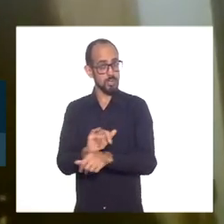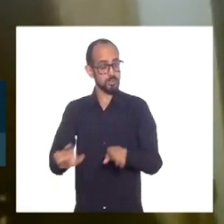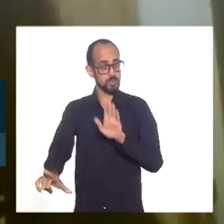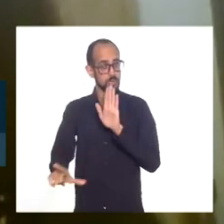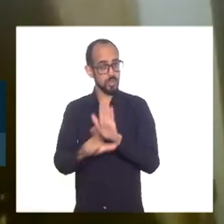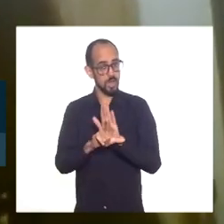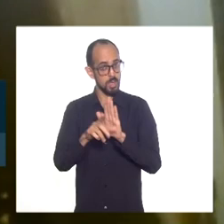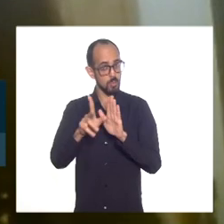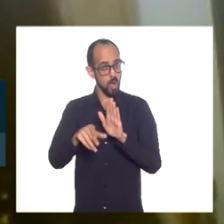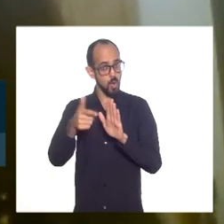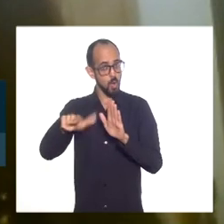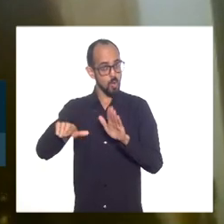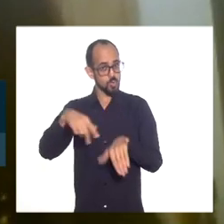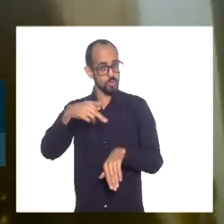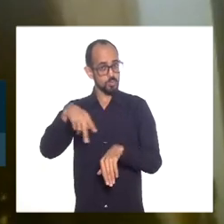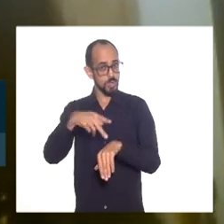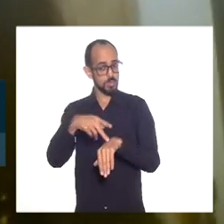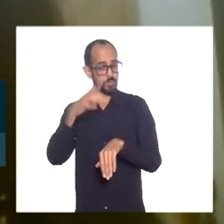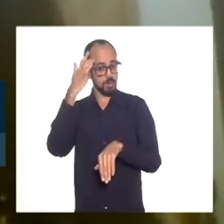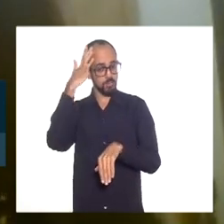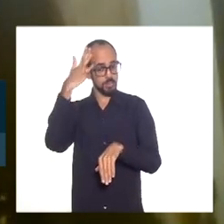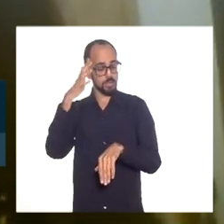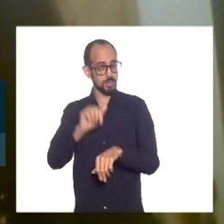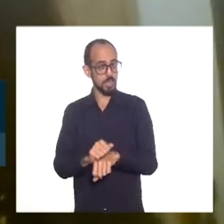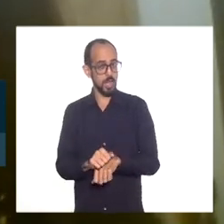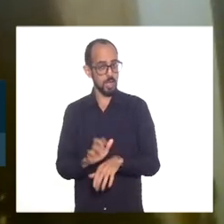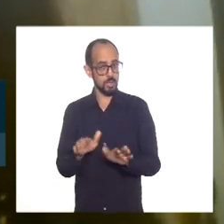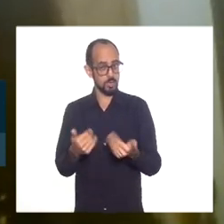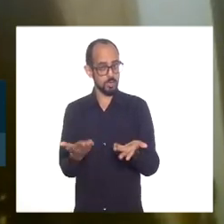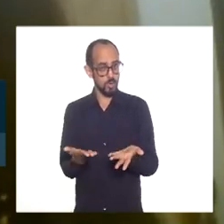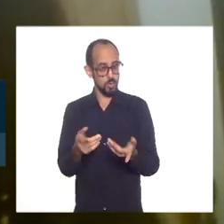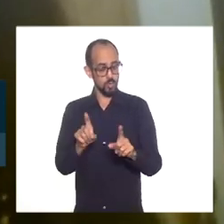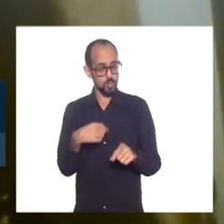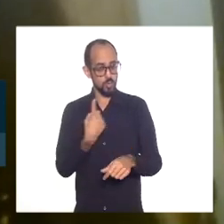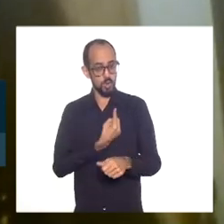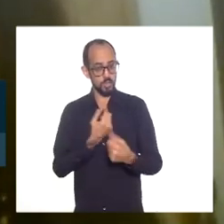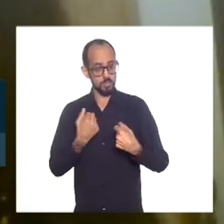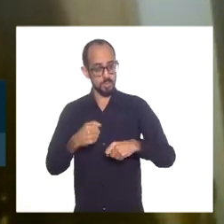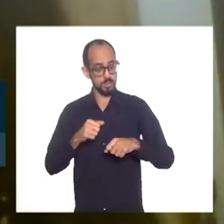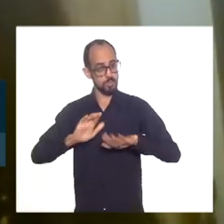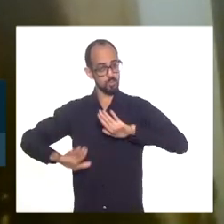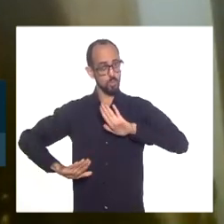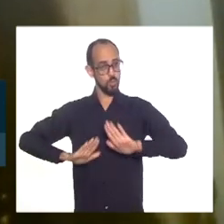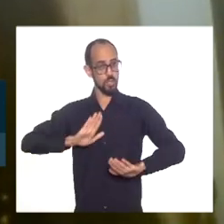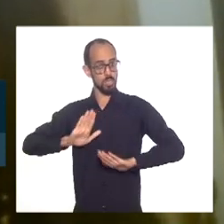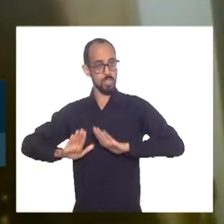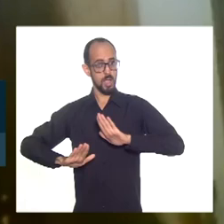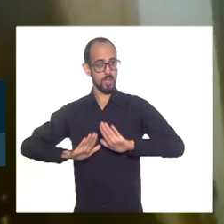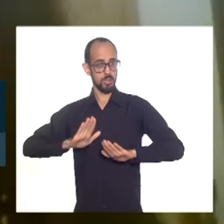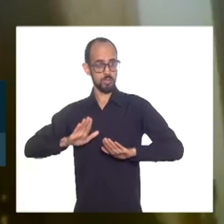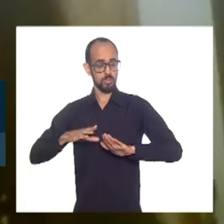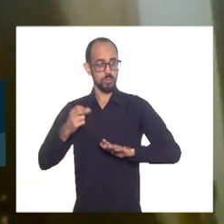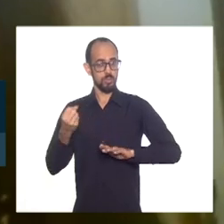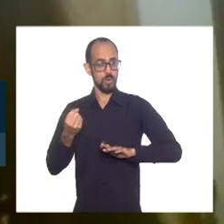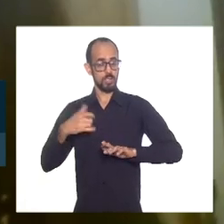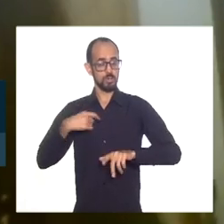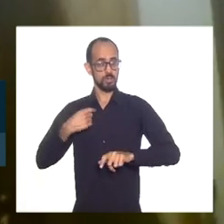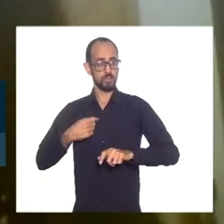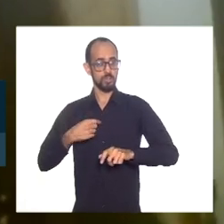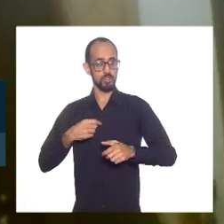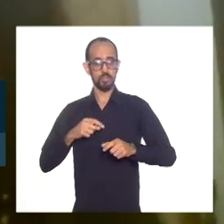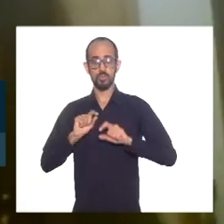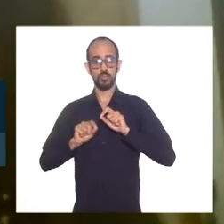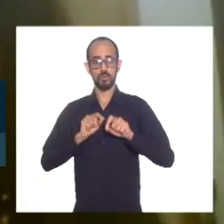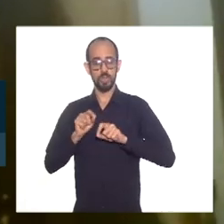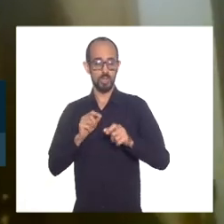países têm para facilitar isso. Então, a gente precisa andar com muito mais cautela quando a gente, vamos dizer